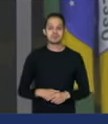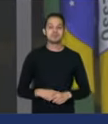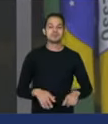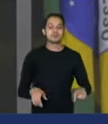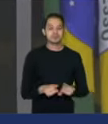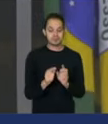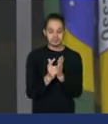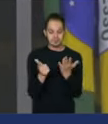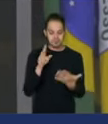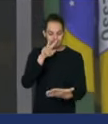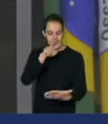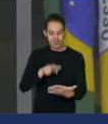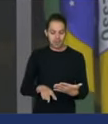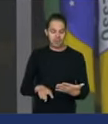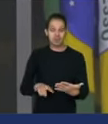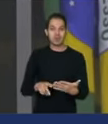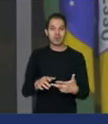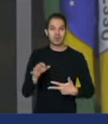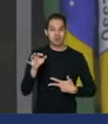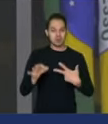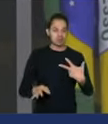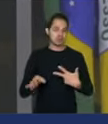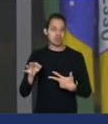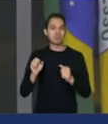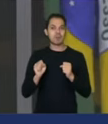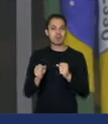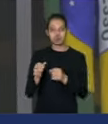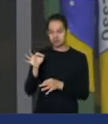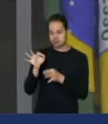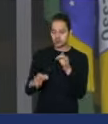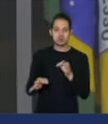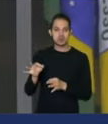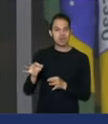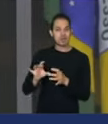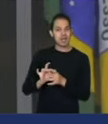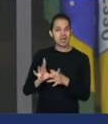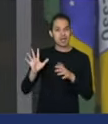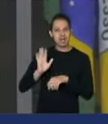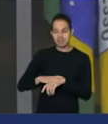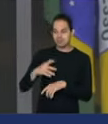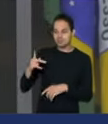judiciário pode julgar indulto de Bolsonaro, diz Moraes.